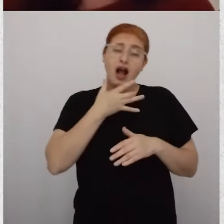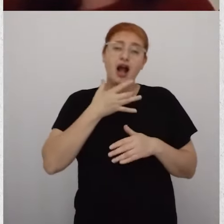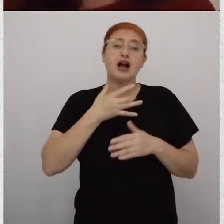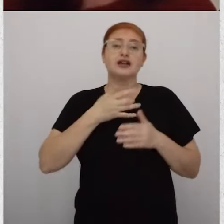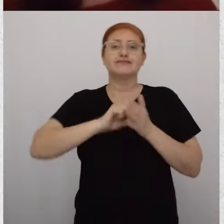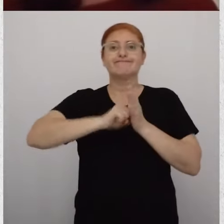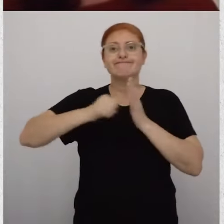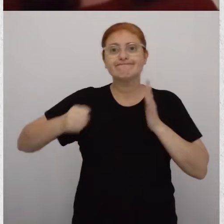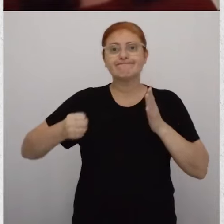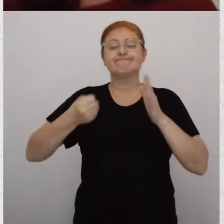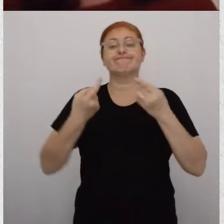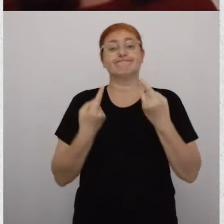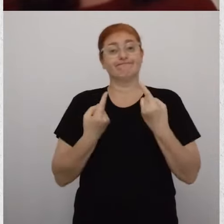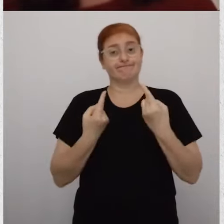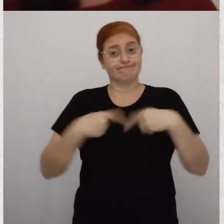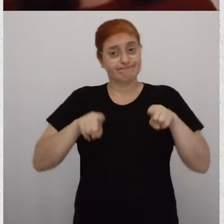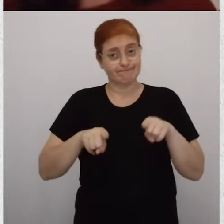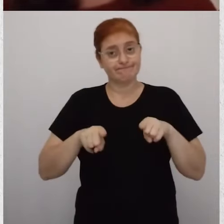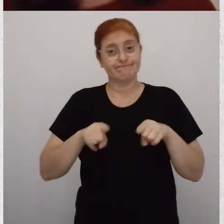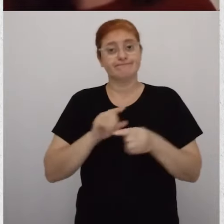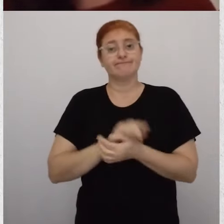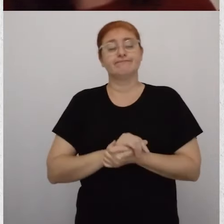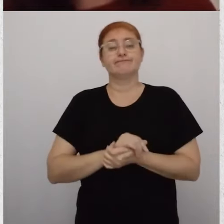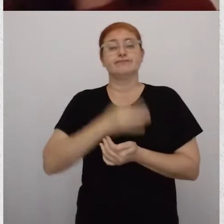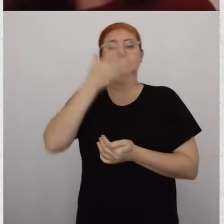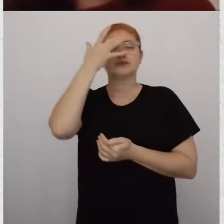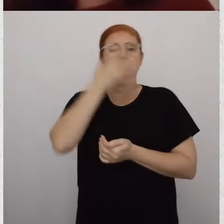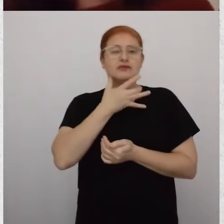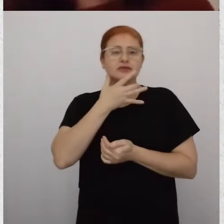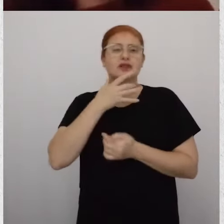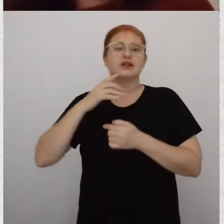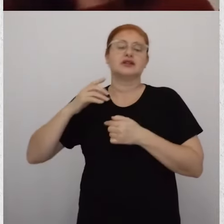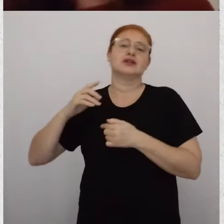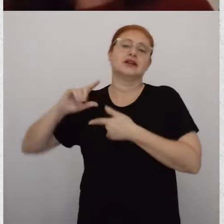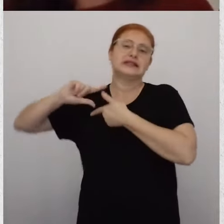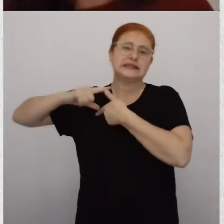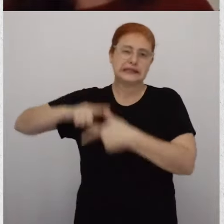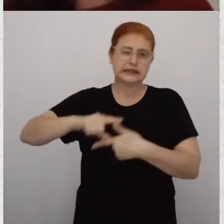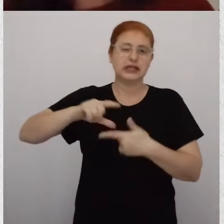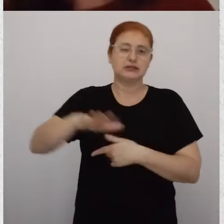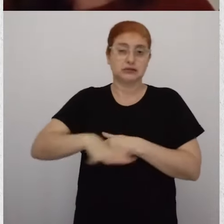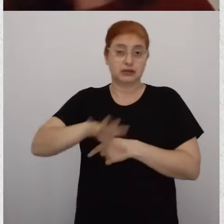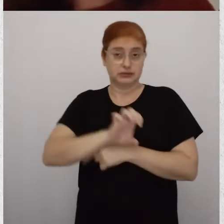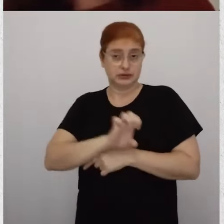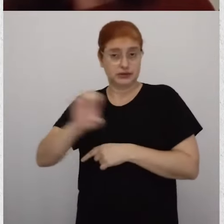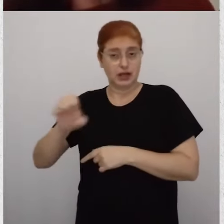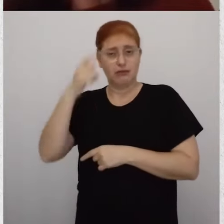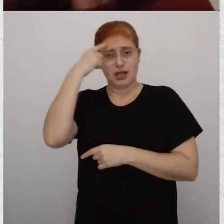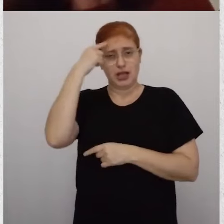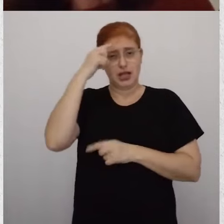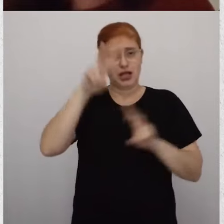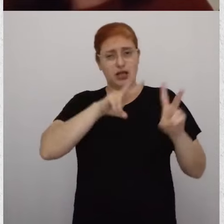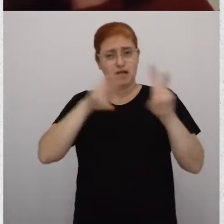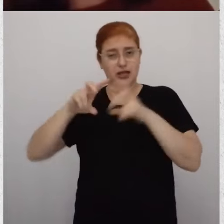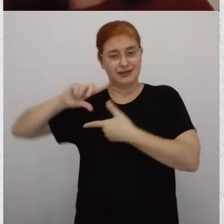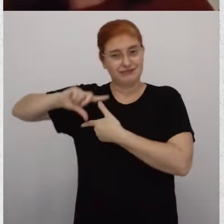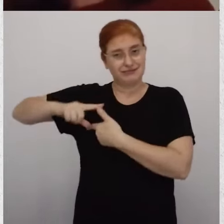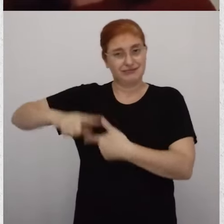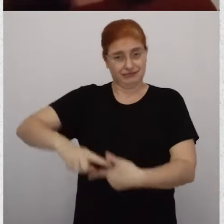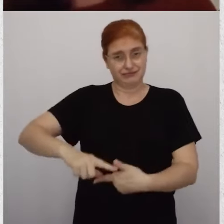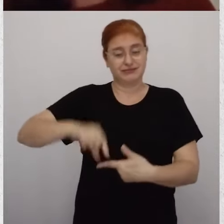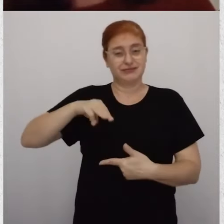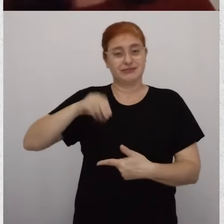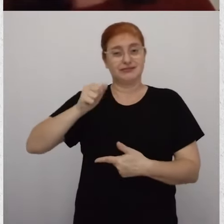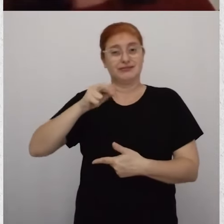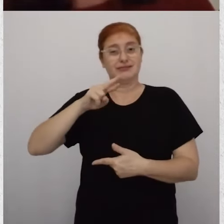grande desafio. E eu acho que na tradição de esquerda, no campo da esquerda, pensando sobretudo na tradição